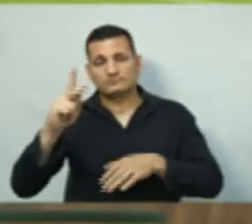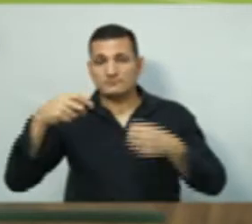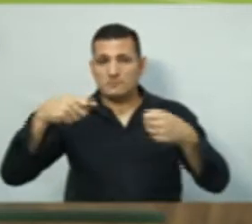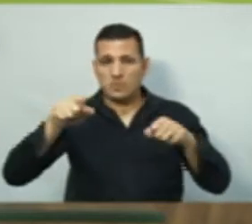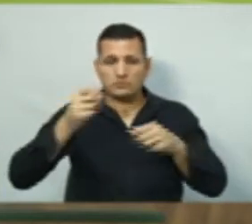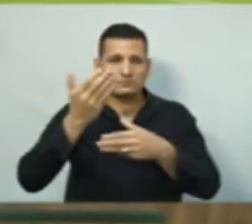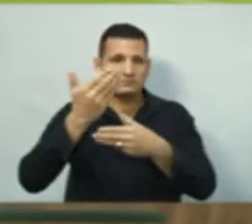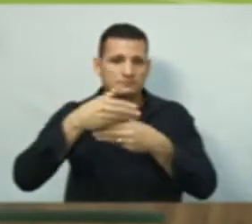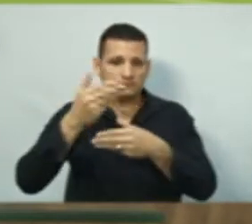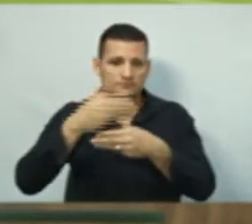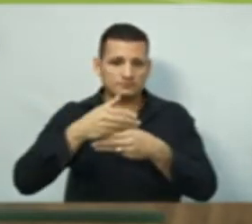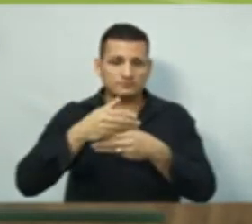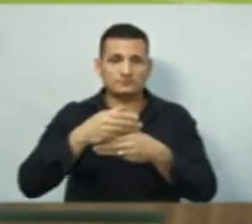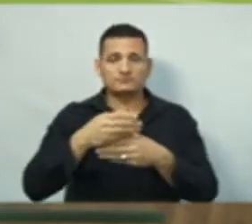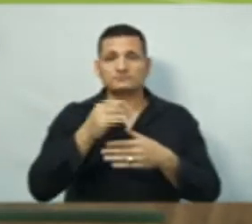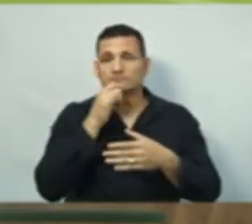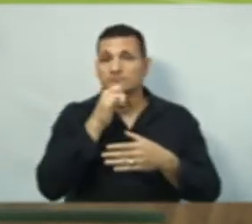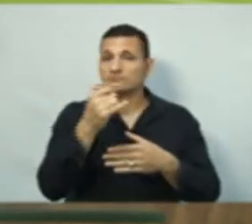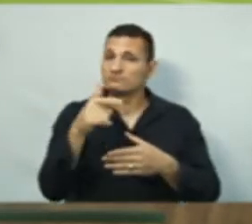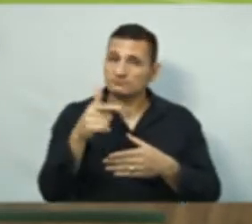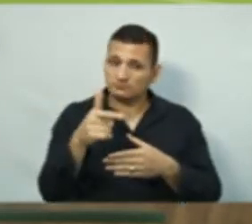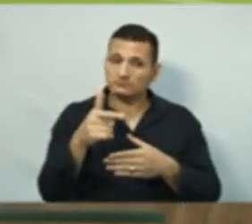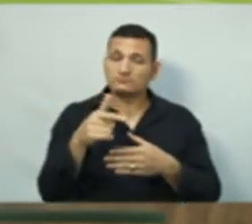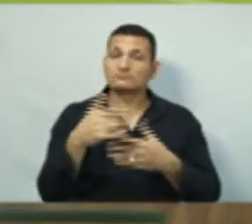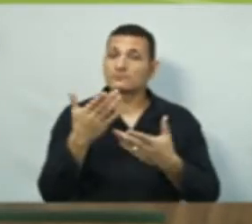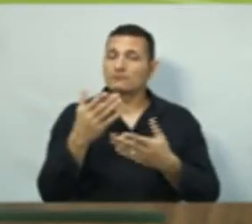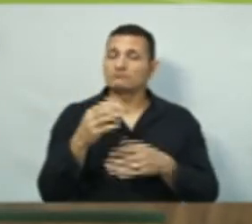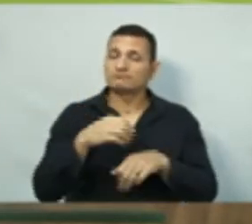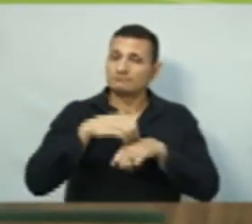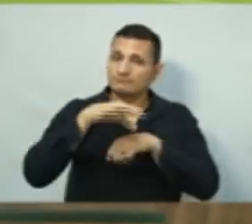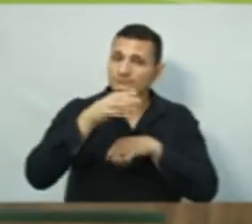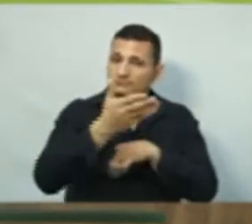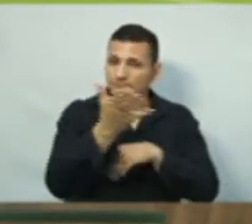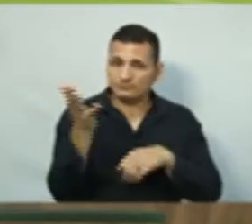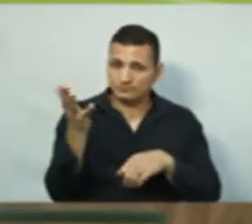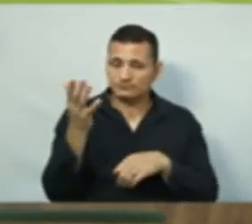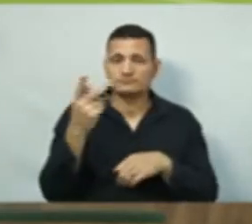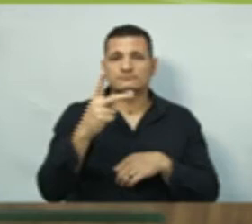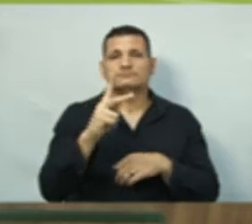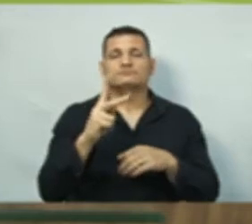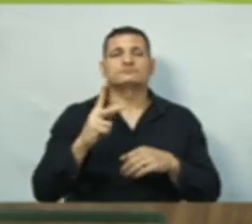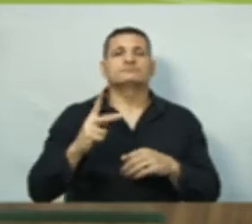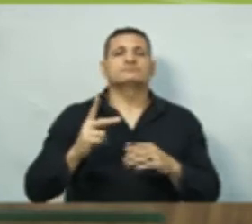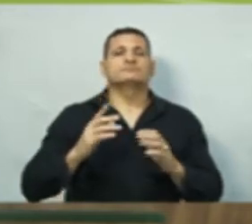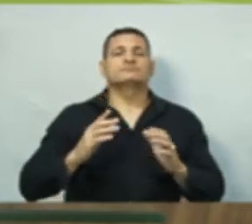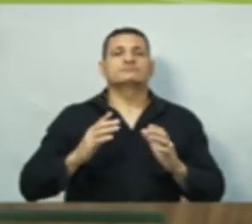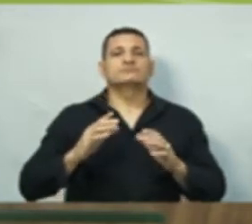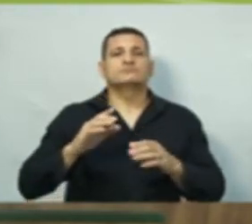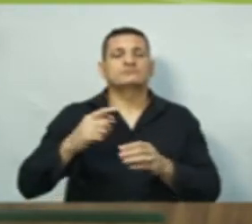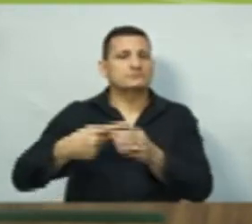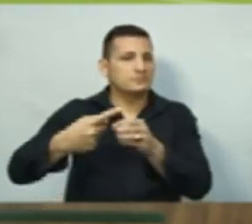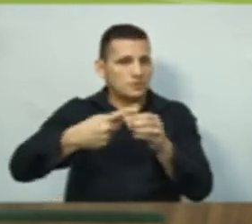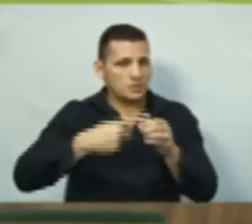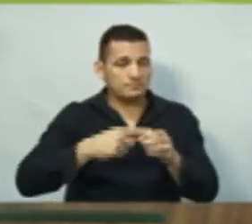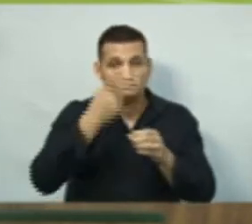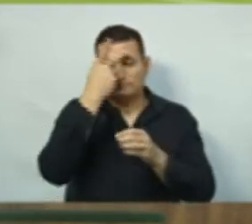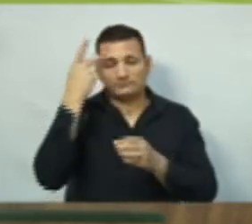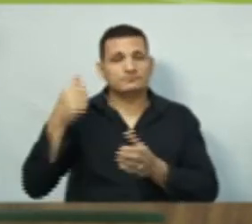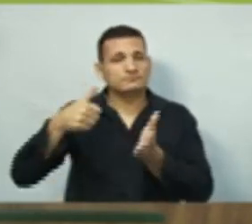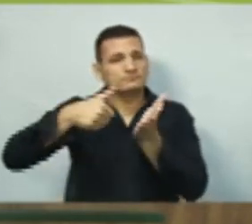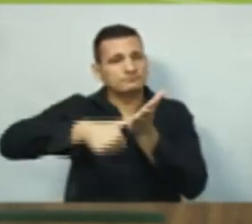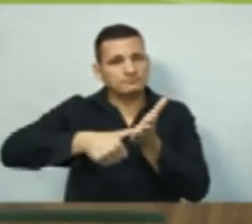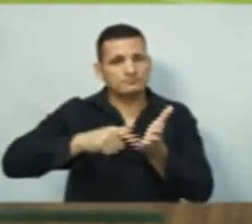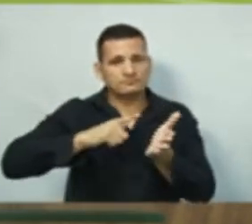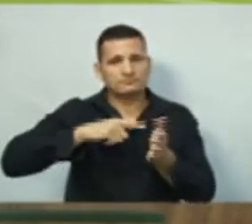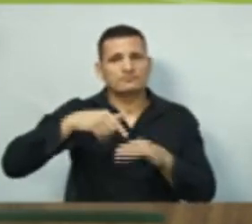mototaxistas. Se caso não existir, pessoal, fica a dica aí para vocês montarem na cidade de vocês. As pessoas associadas, elas têm mais